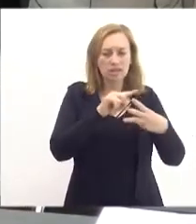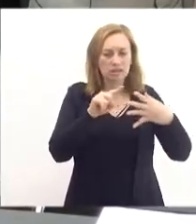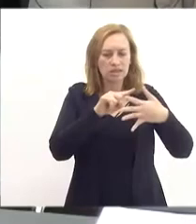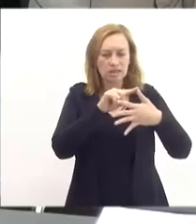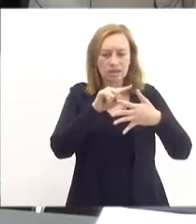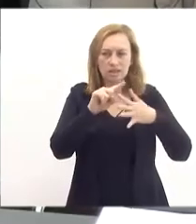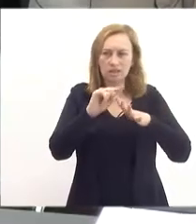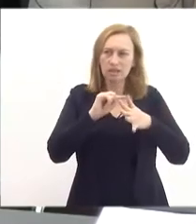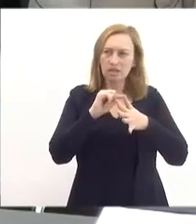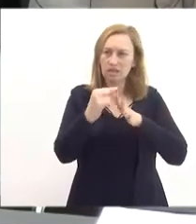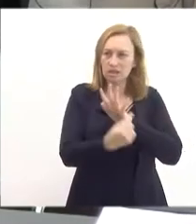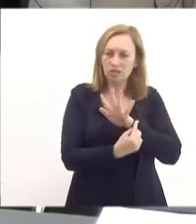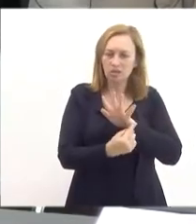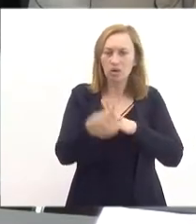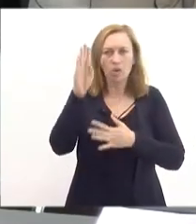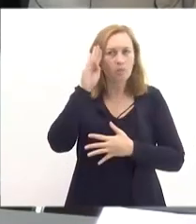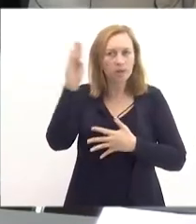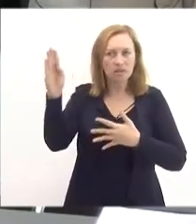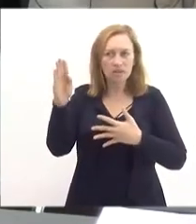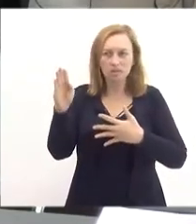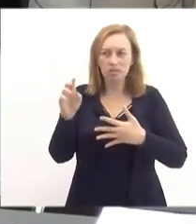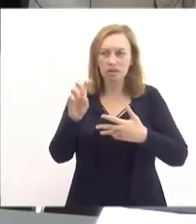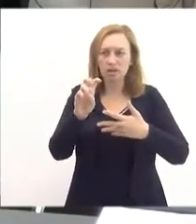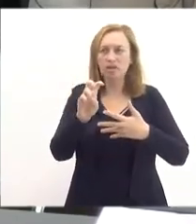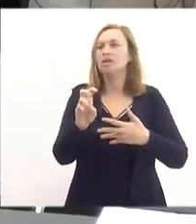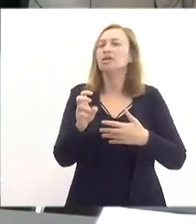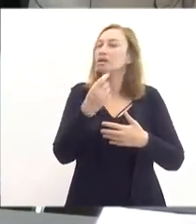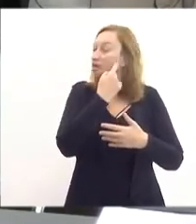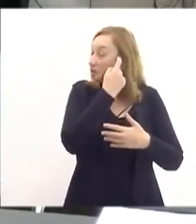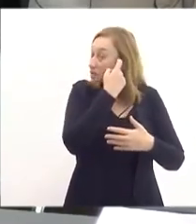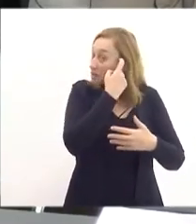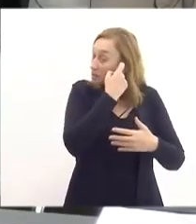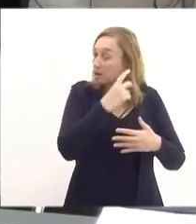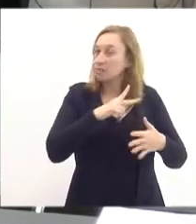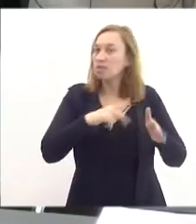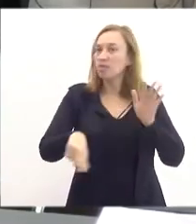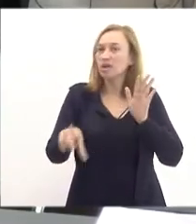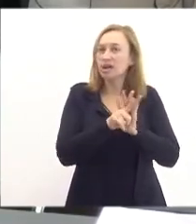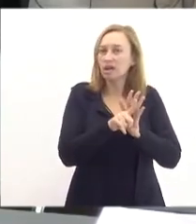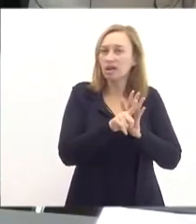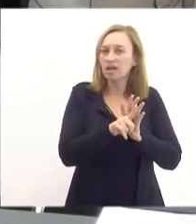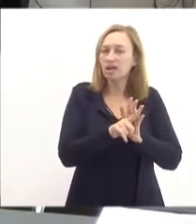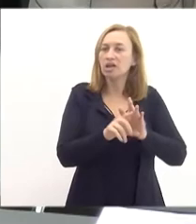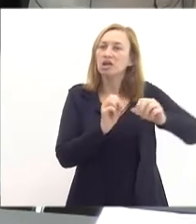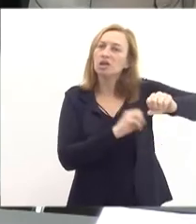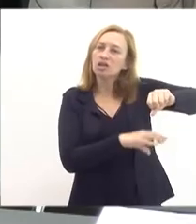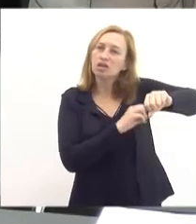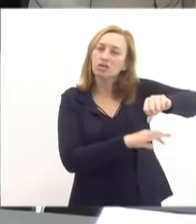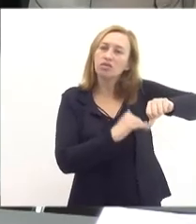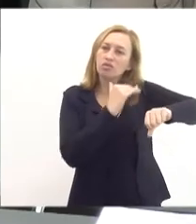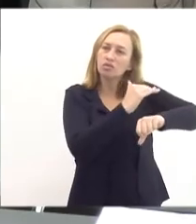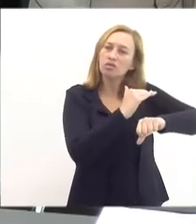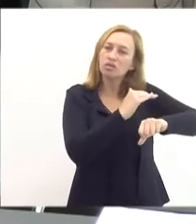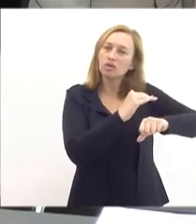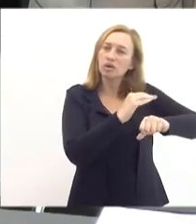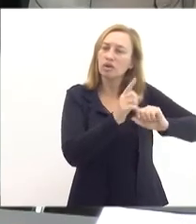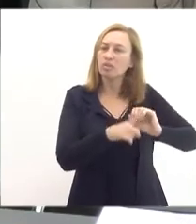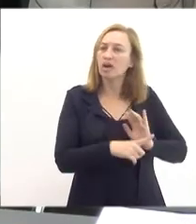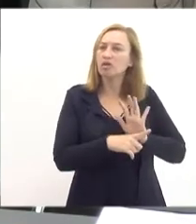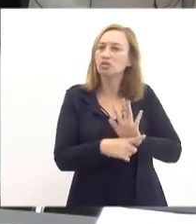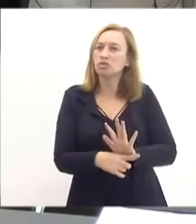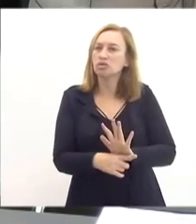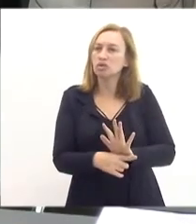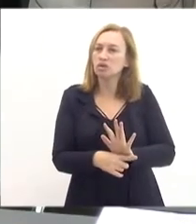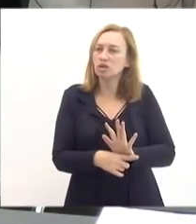que é o princípio, né, da própria lei, que estabelece que o fundo ele é para suprir, é